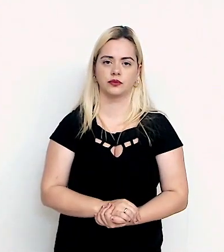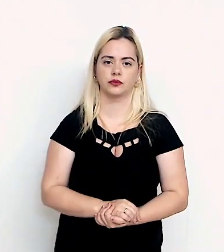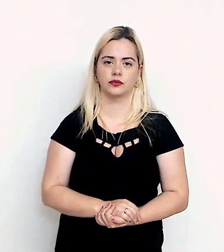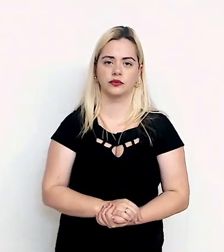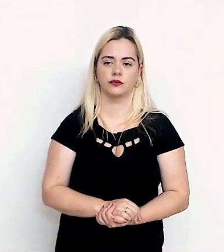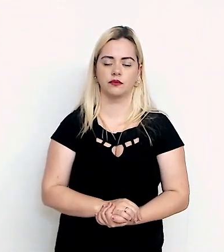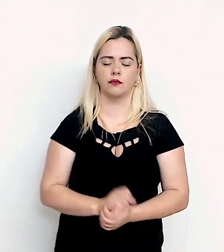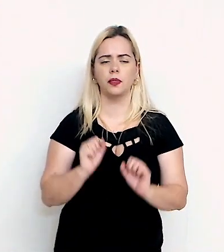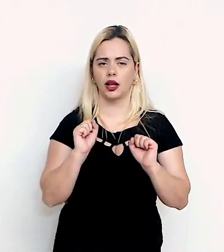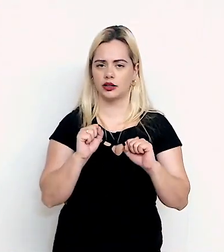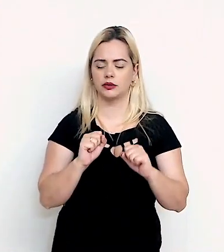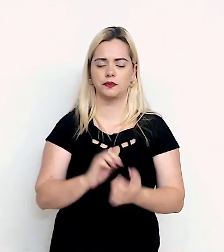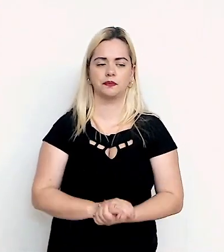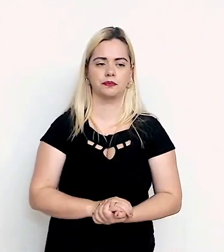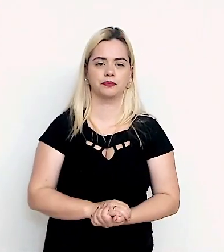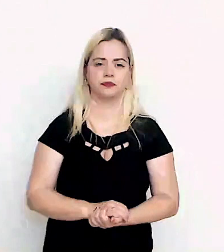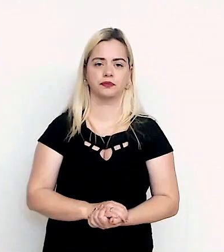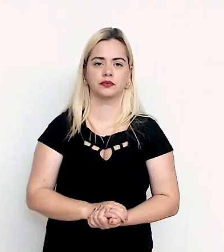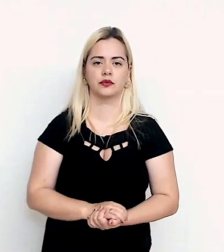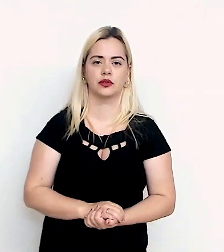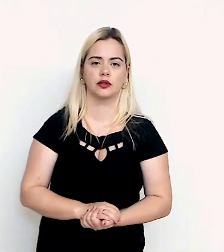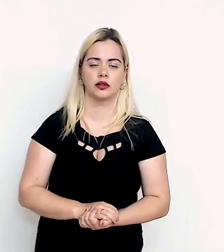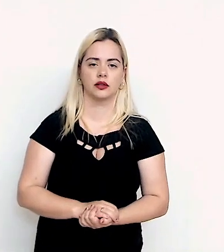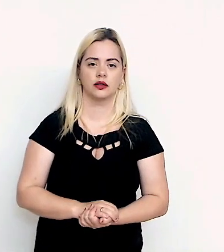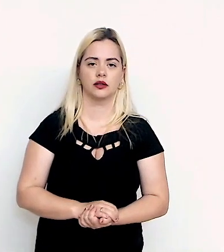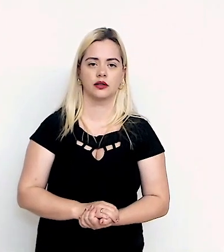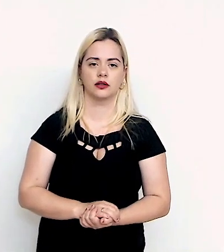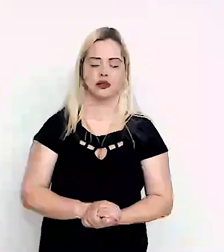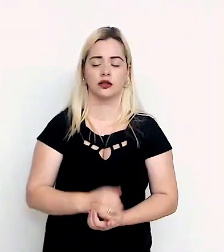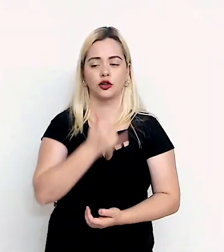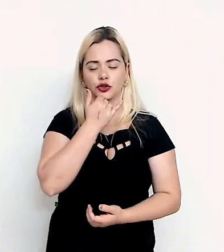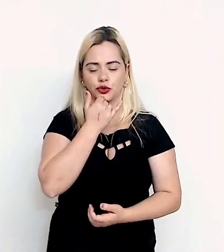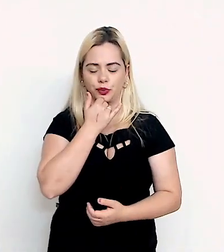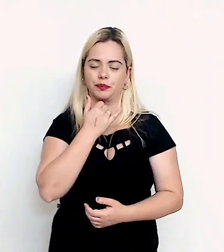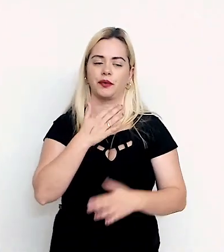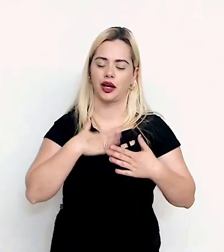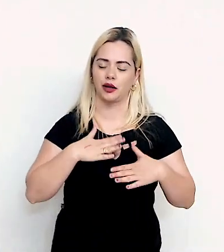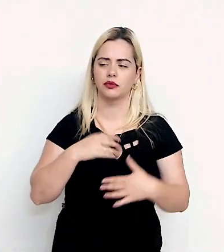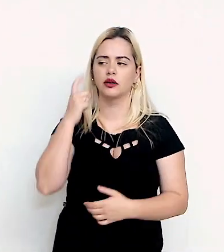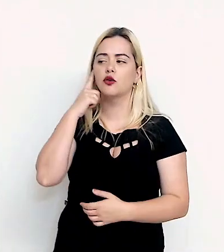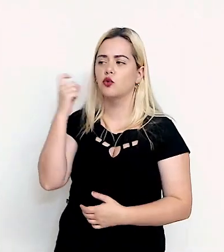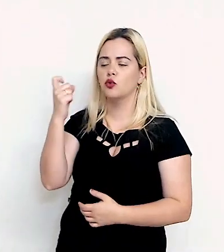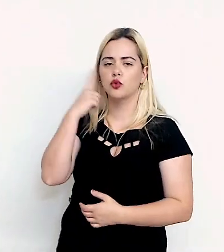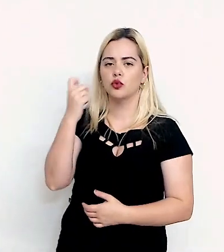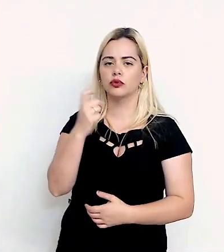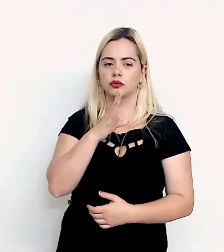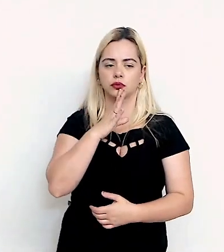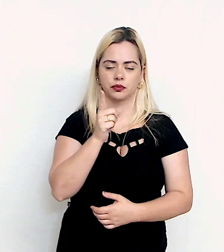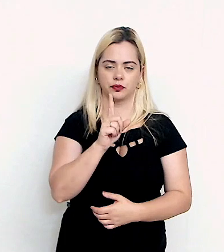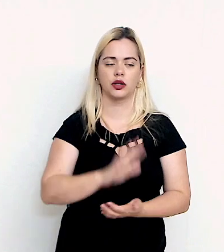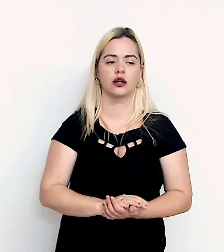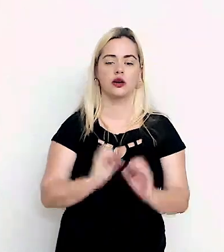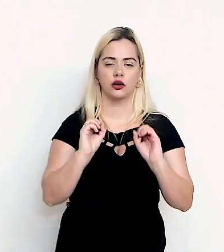E é claro que sim briga a perdão a torre eu tô eu tô tô me ouvindo todo mundo não né